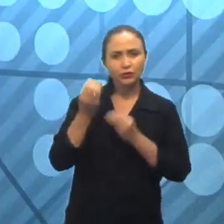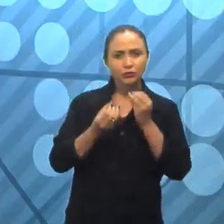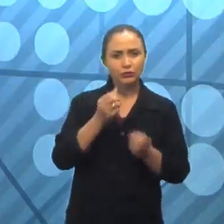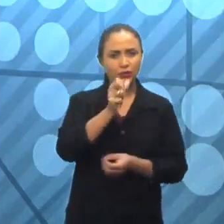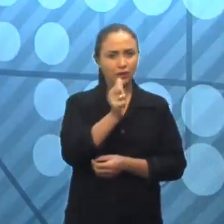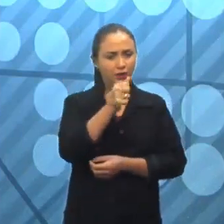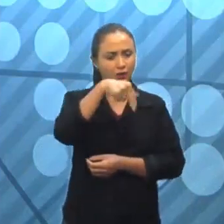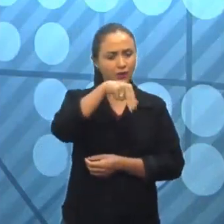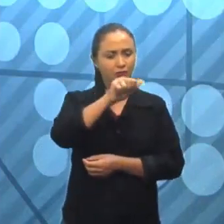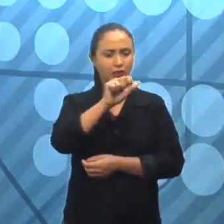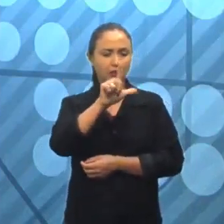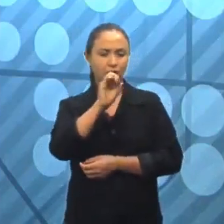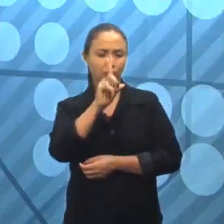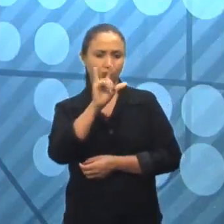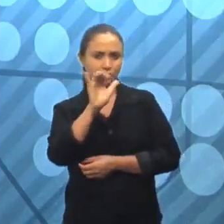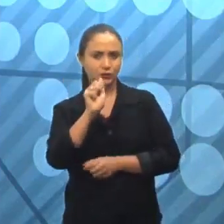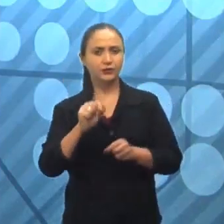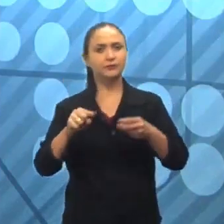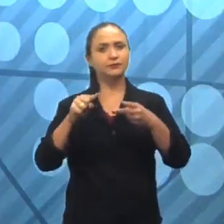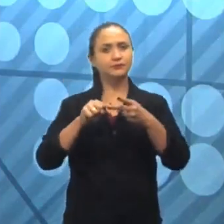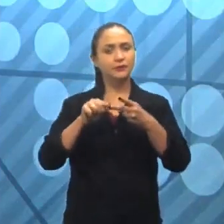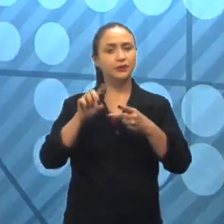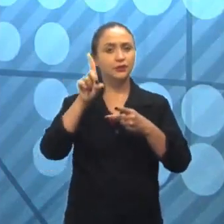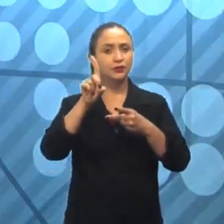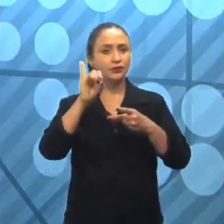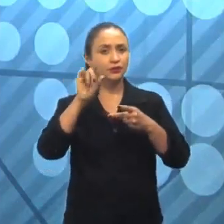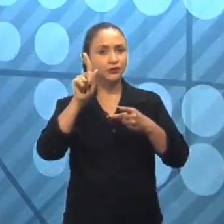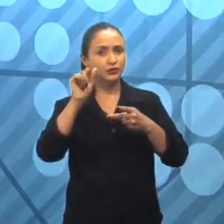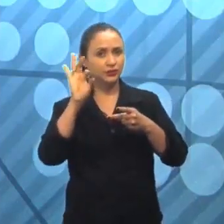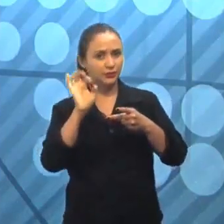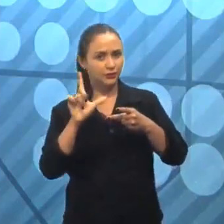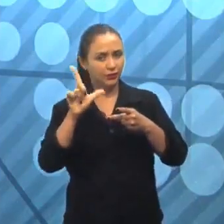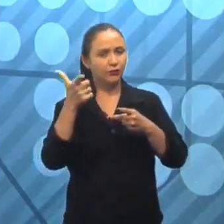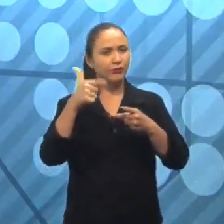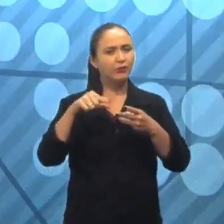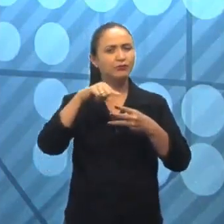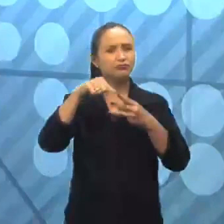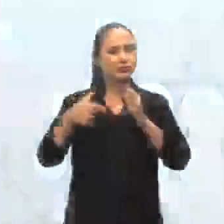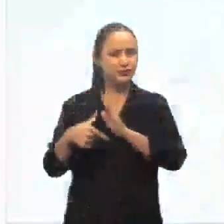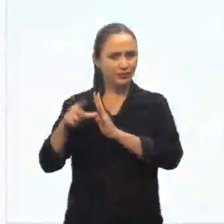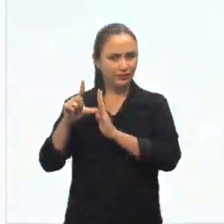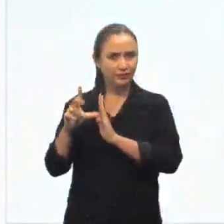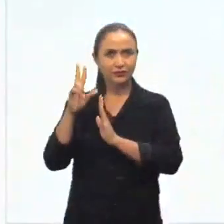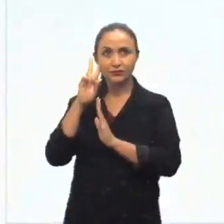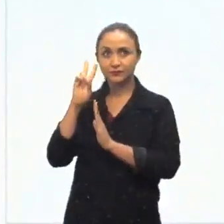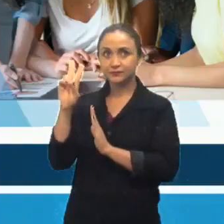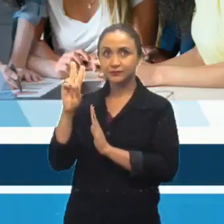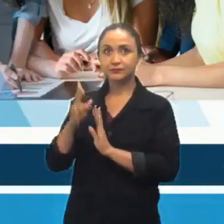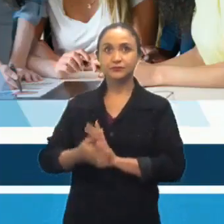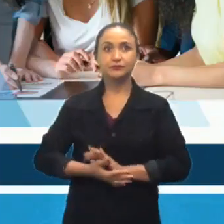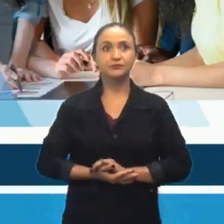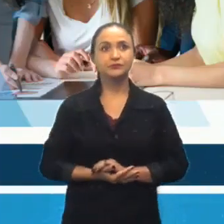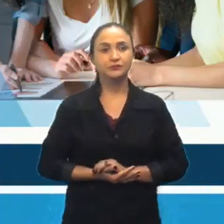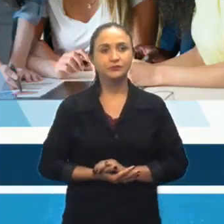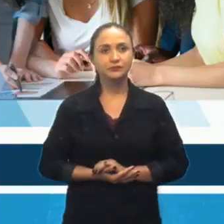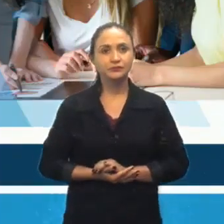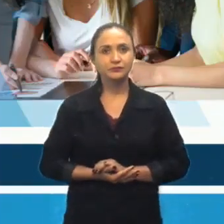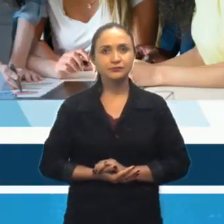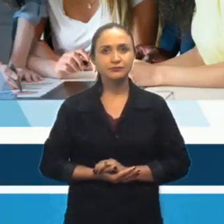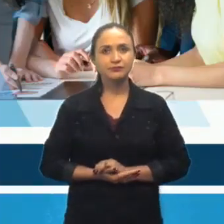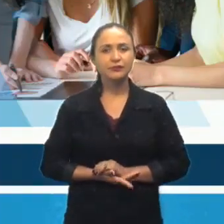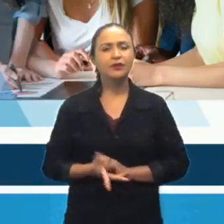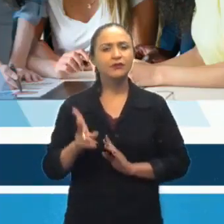sobre modulação digital, sobre modulação ASK, PSK e FSK. Então, observando aqui no slide, vamos